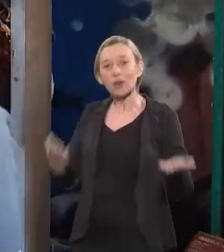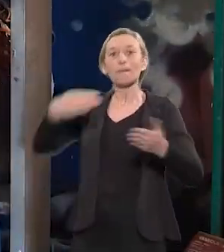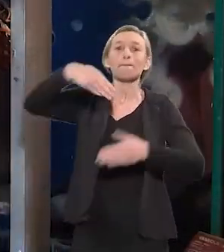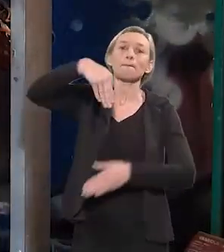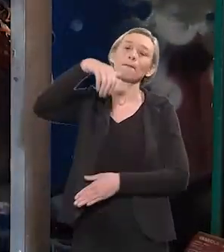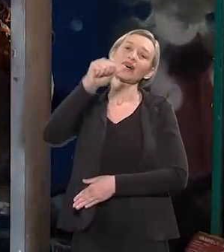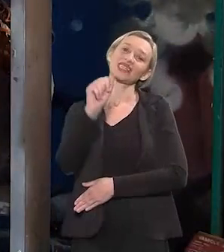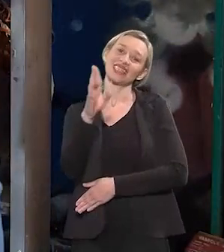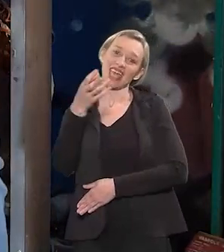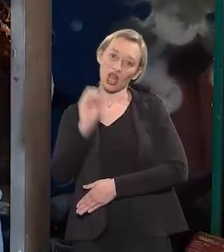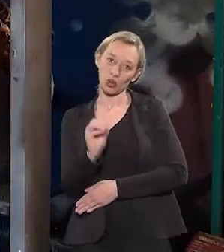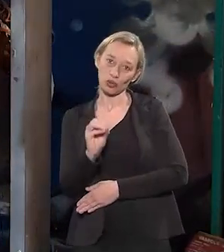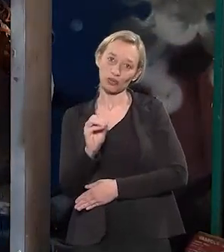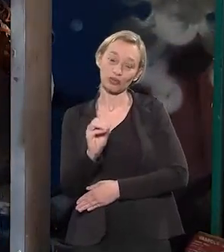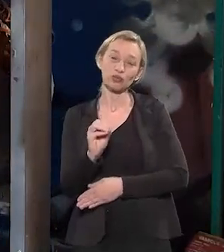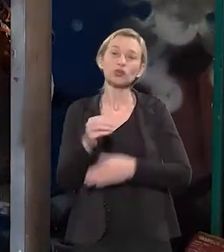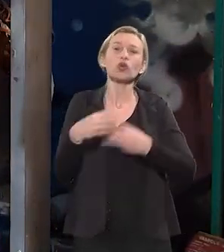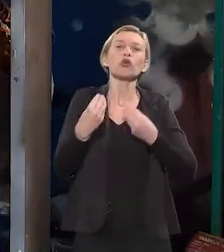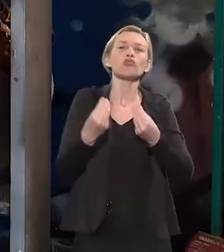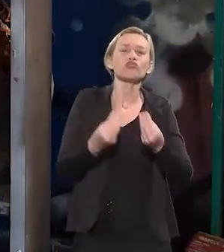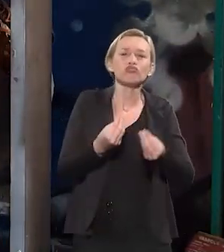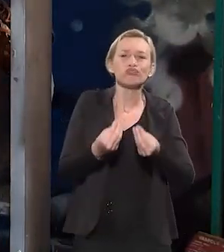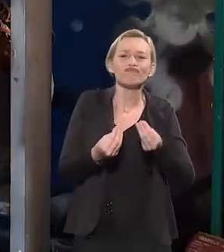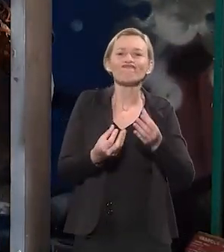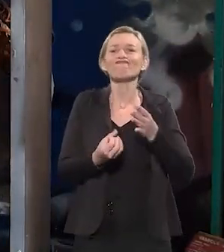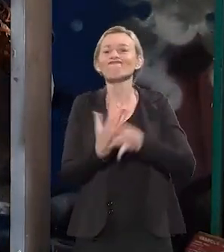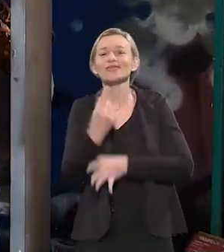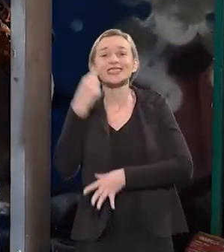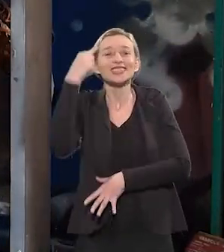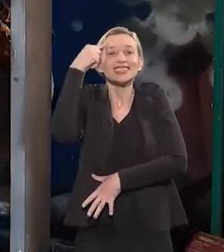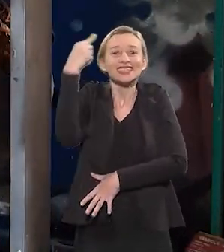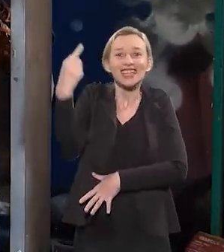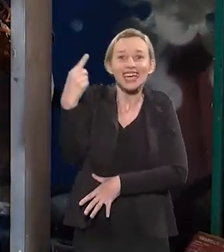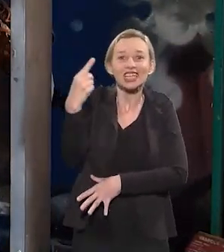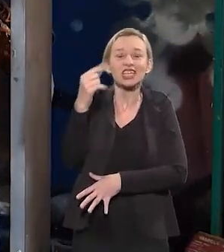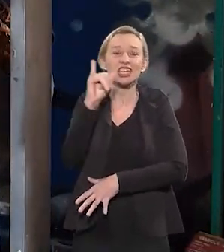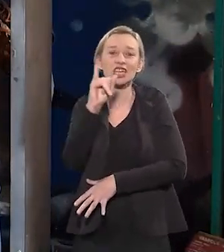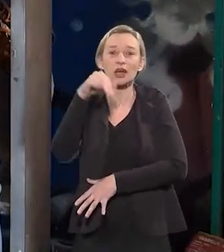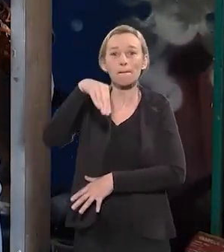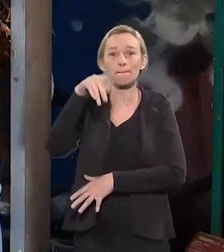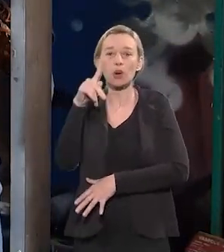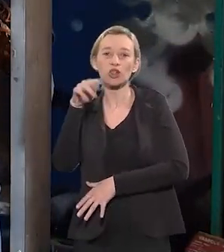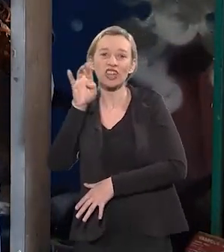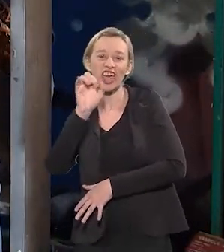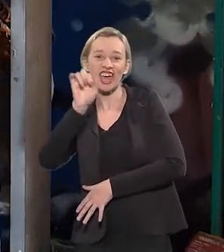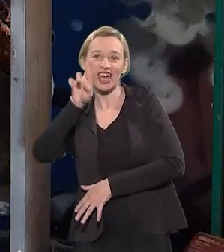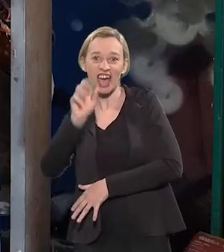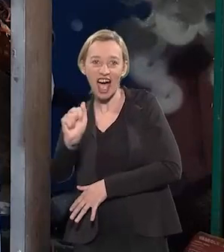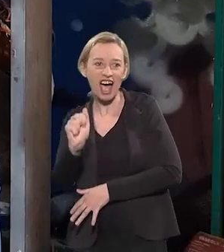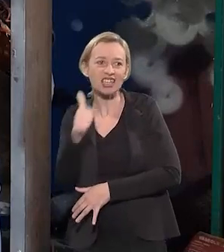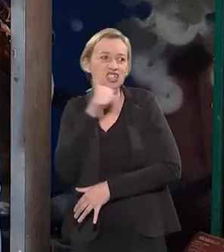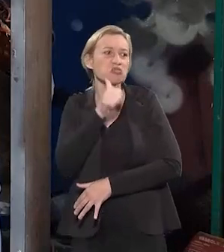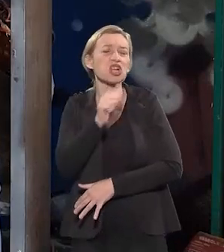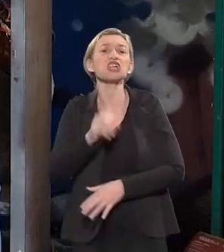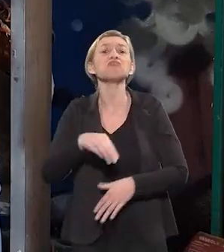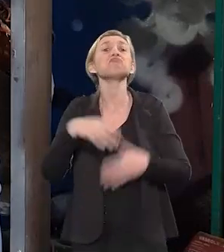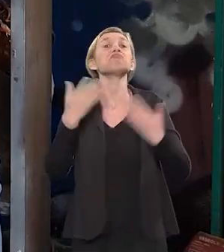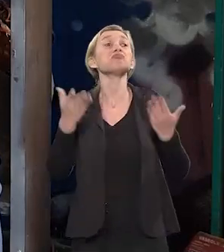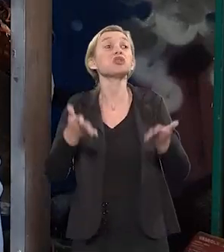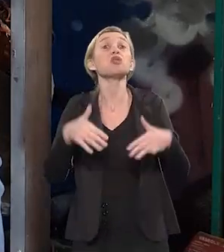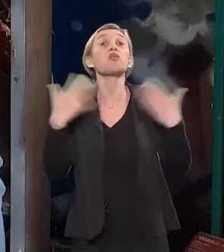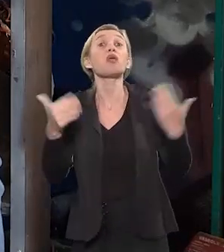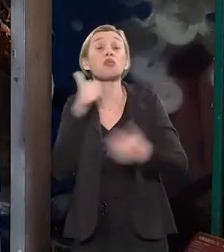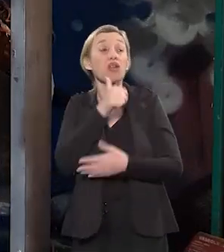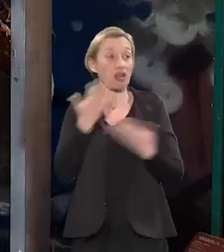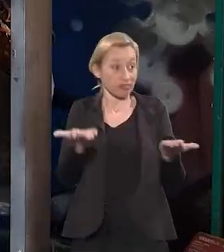Então, Marcelo, da onde surge essa ideia de empoderar essas mulheres e que mulheres são